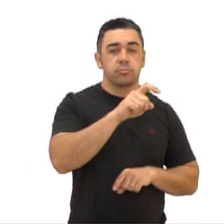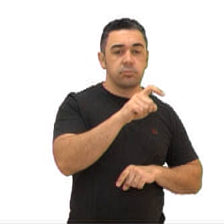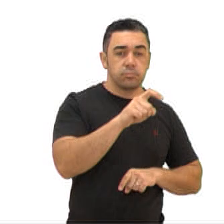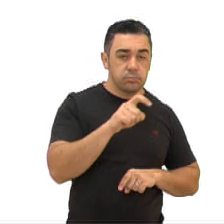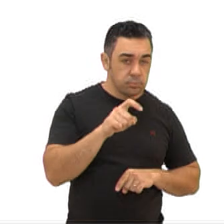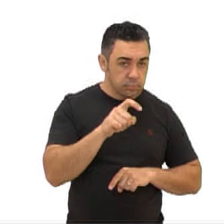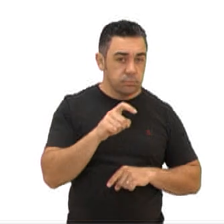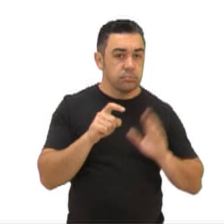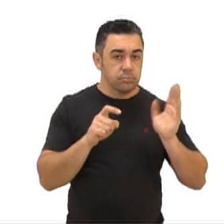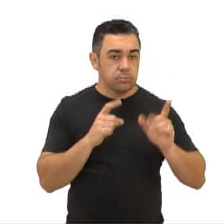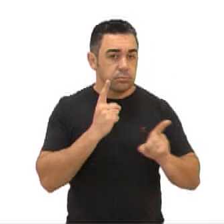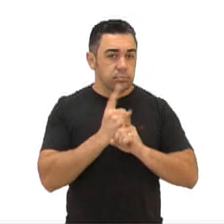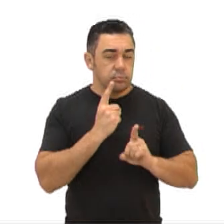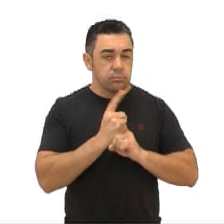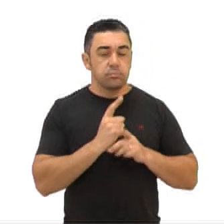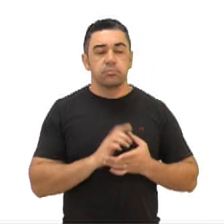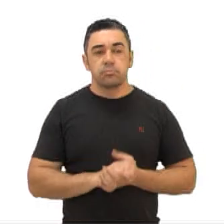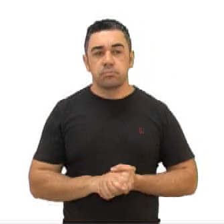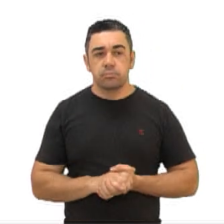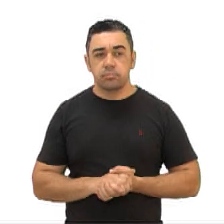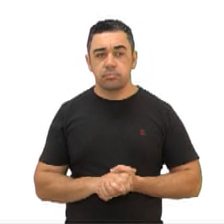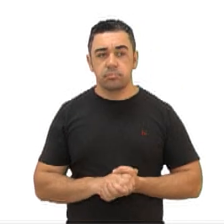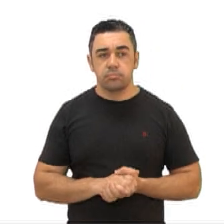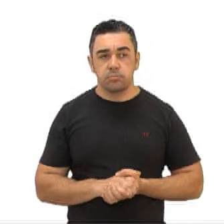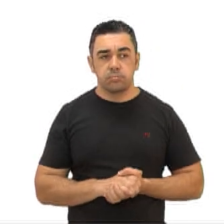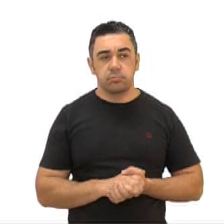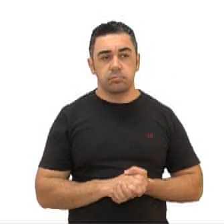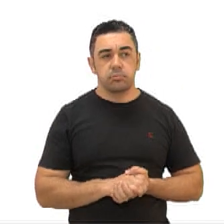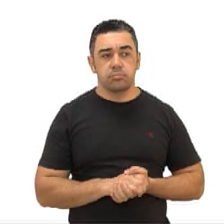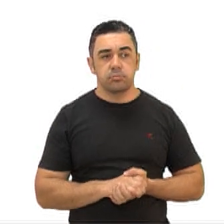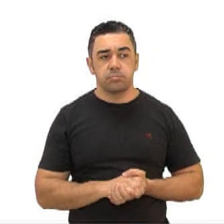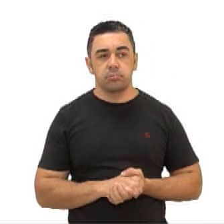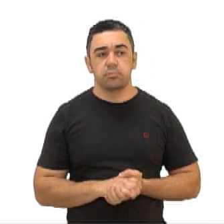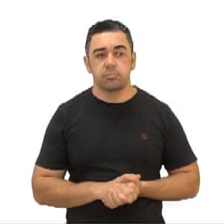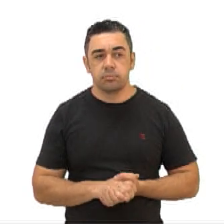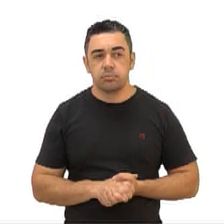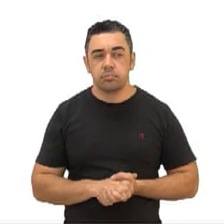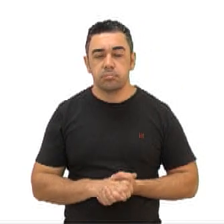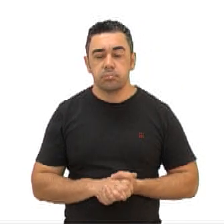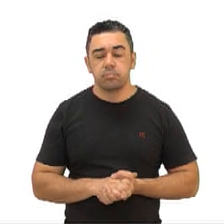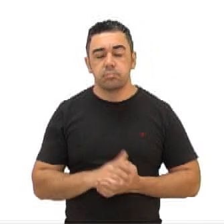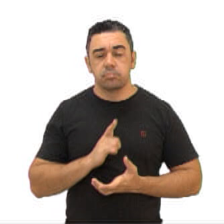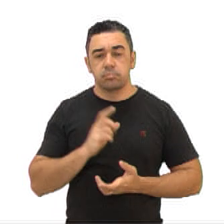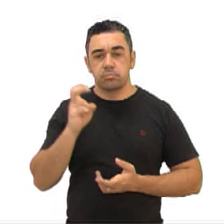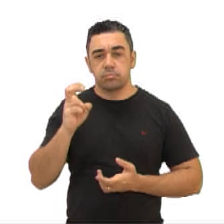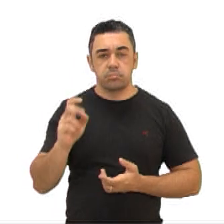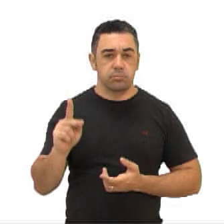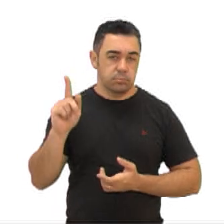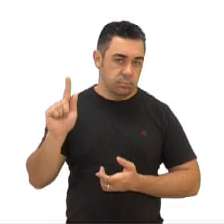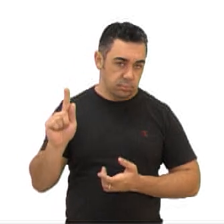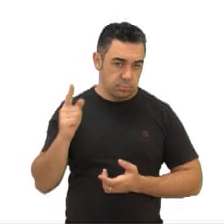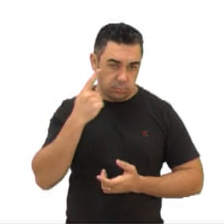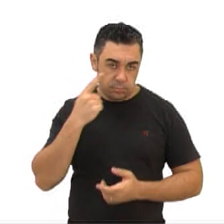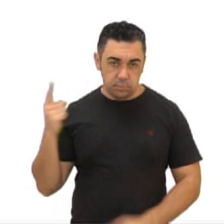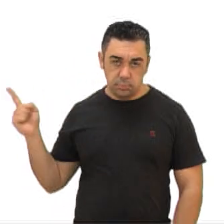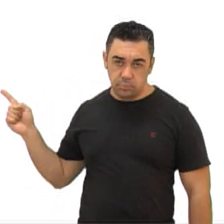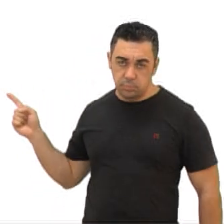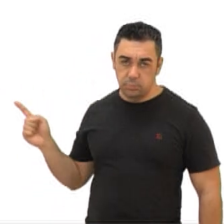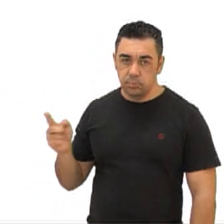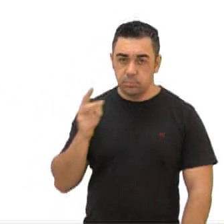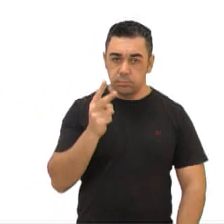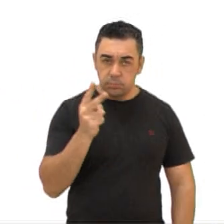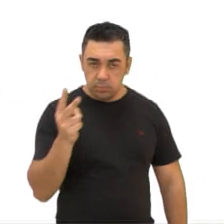temos que identificar as informações. 5 kg, a balança marca, veja que temos aqui 2, 4,